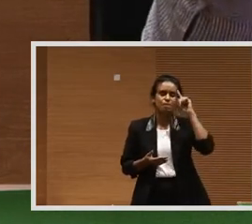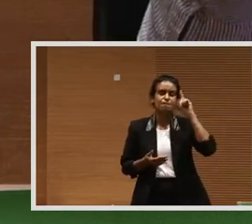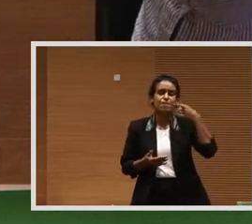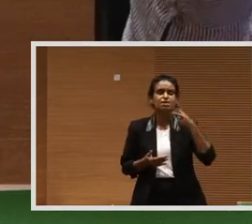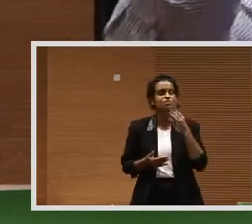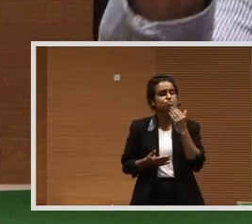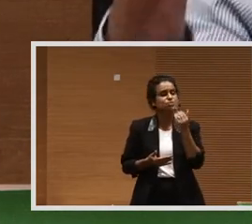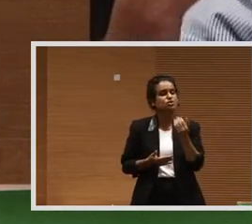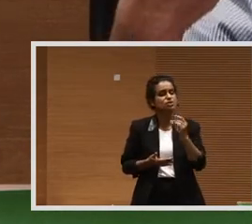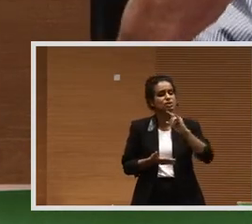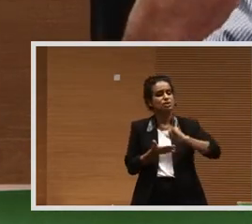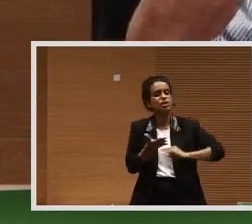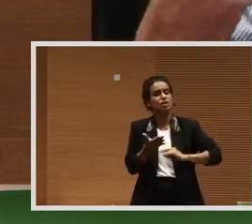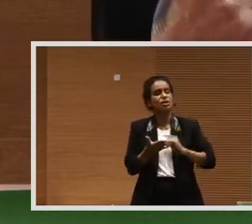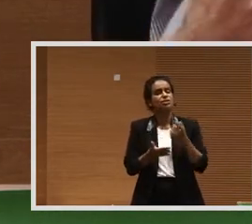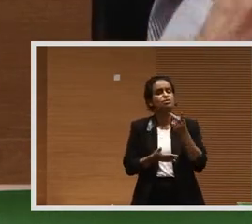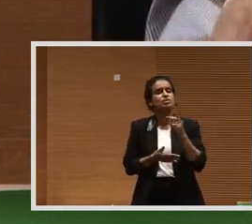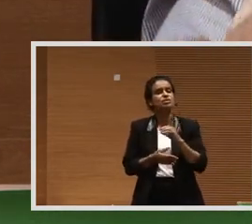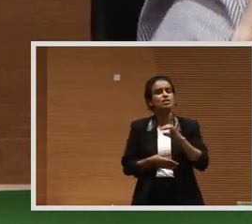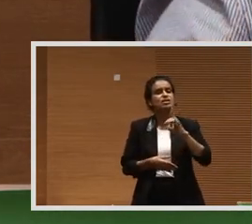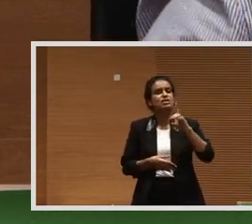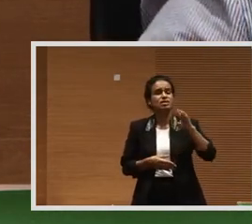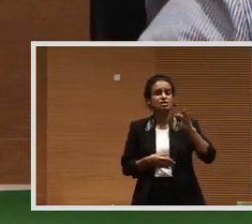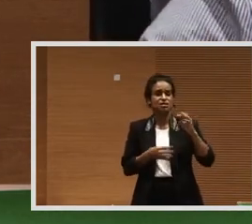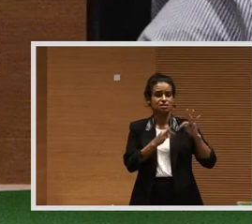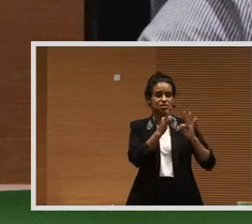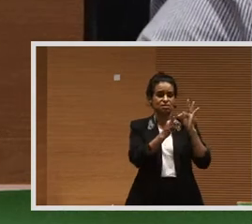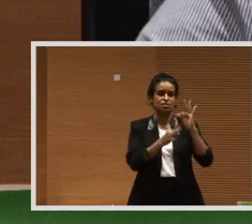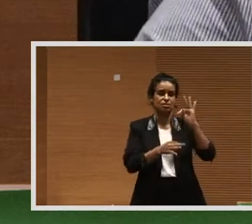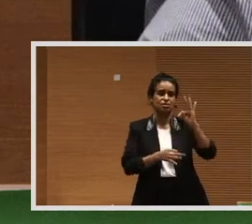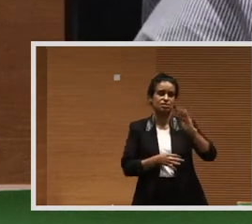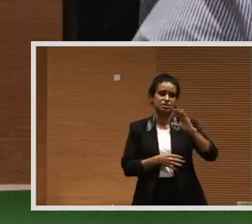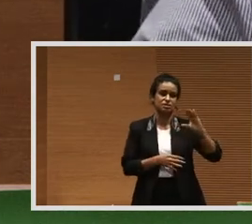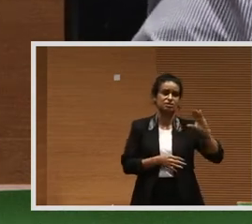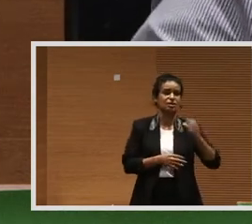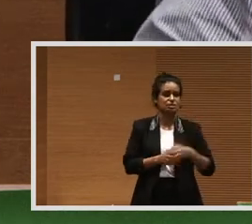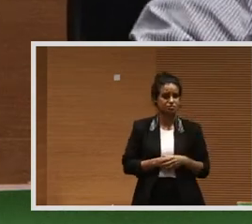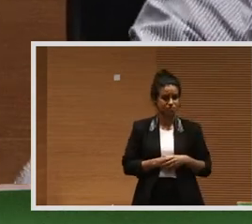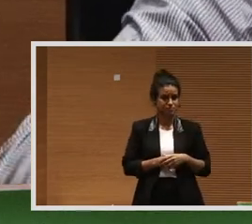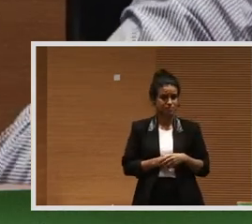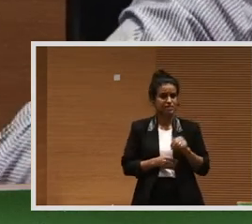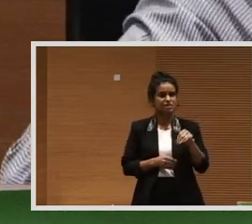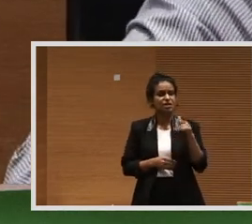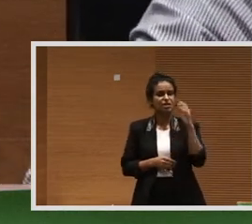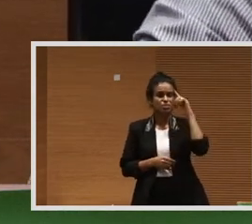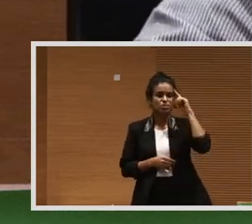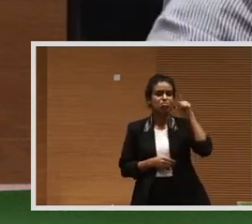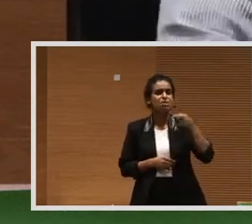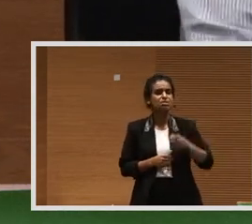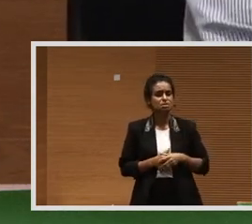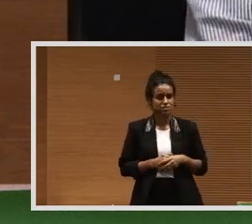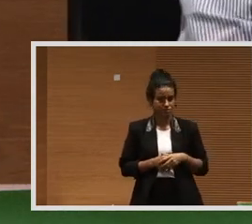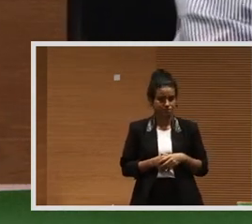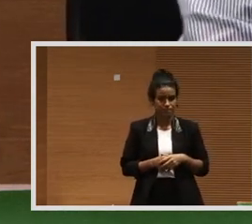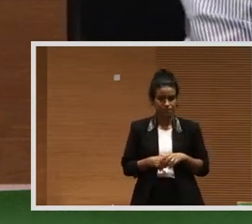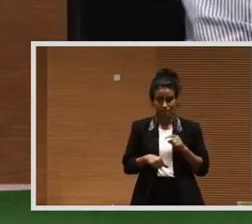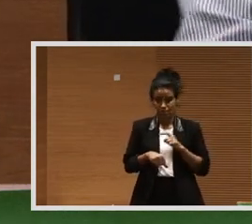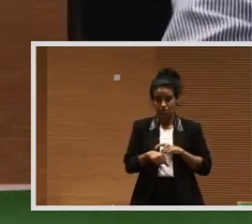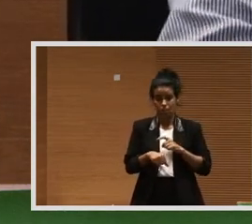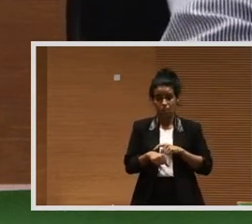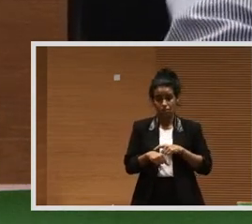ele pedir para você o TCC? Né? E aí eu acho que tem um debate, aliás, a coisa do tempo, da velocidade que você